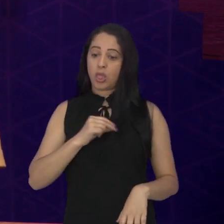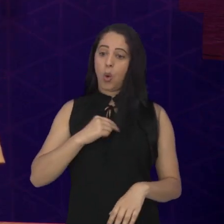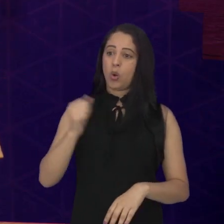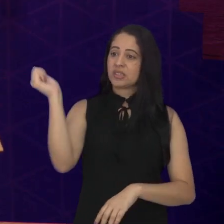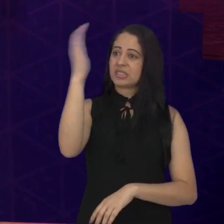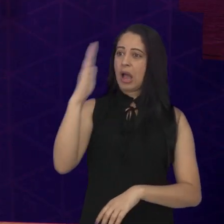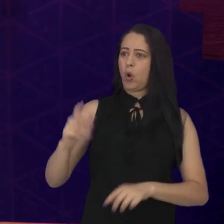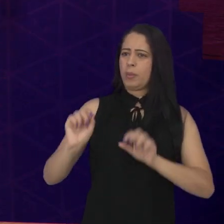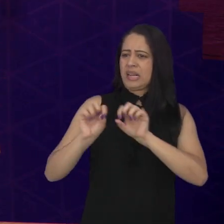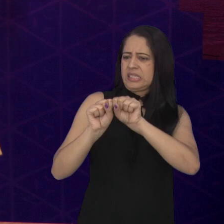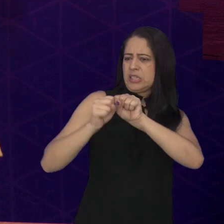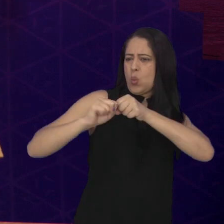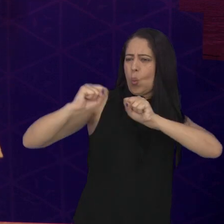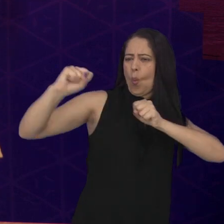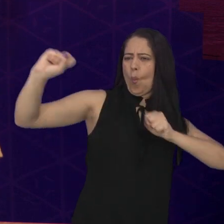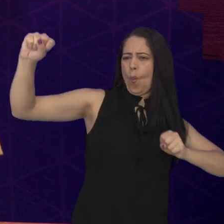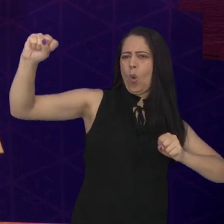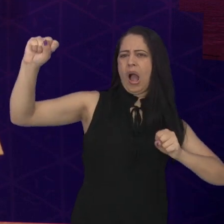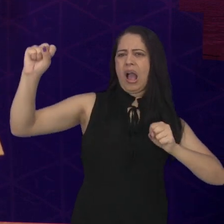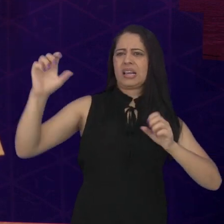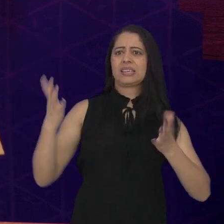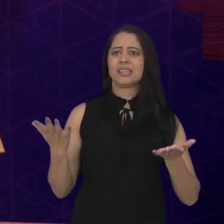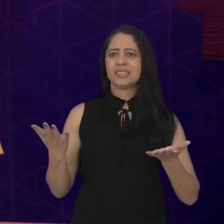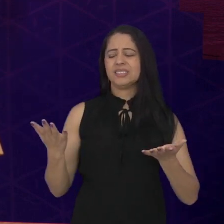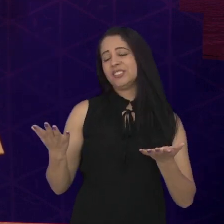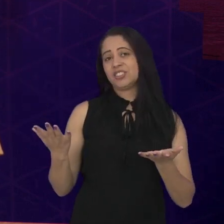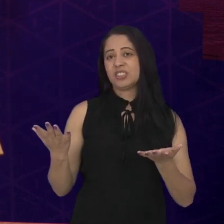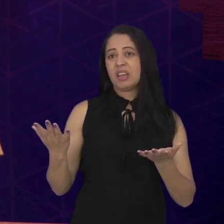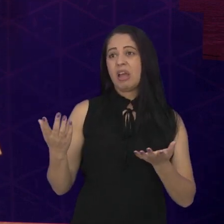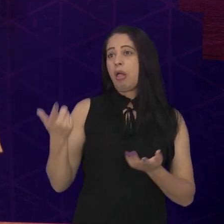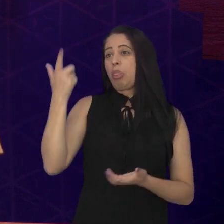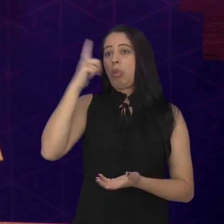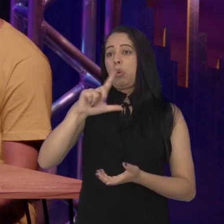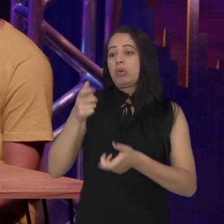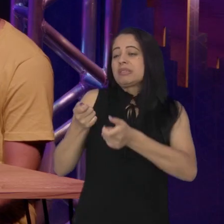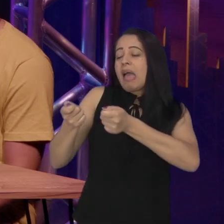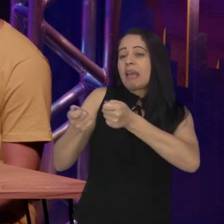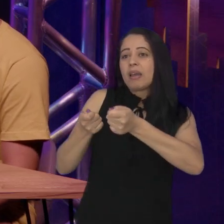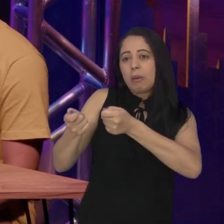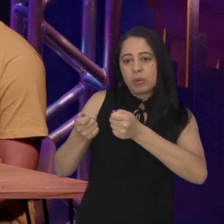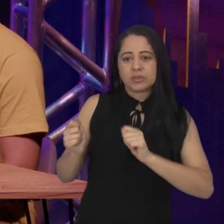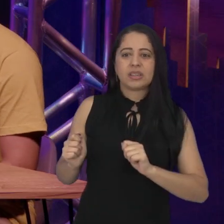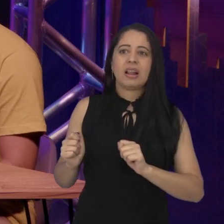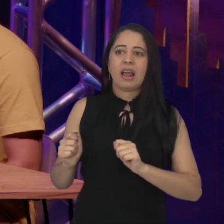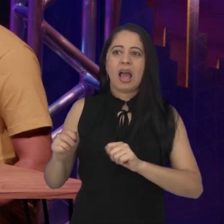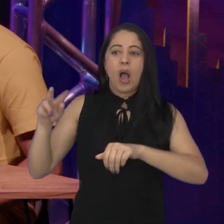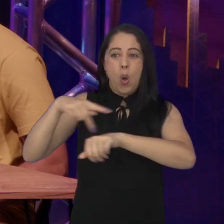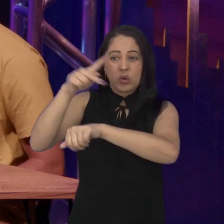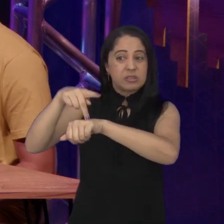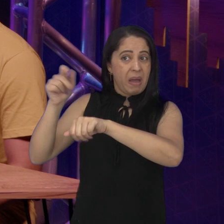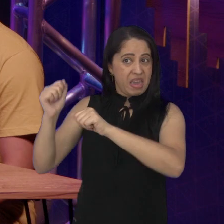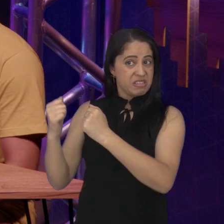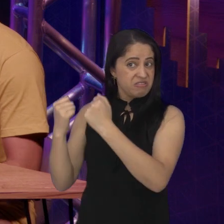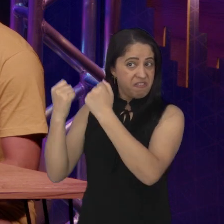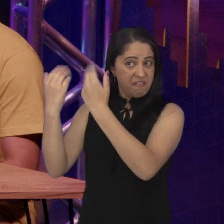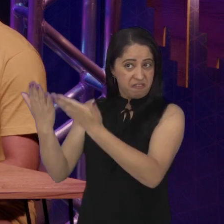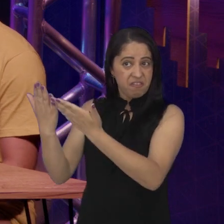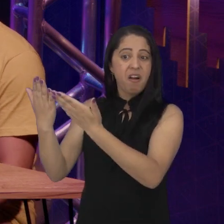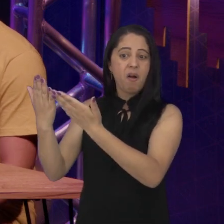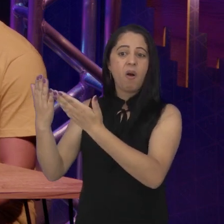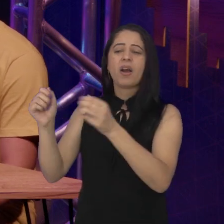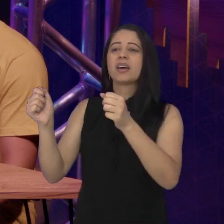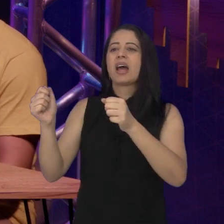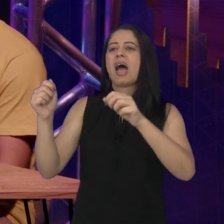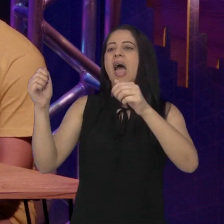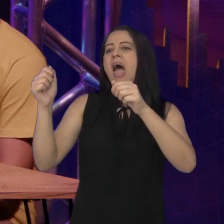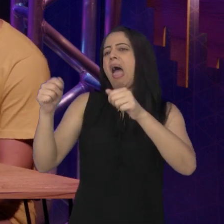que o Brasil é muito grande. Os países que lideram o ranking de IDH e o índice